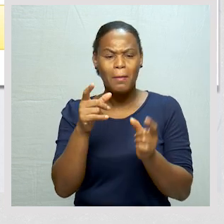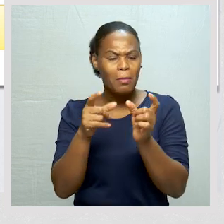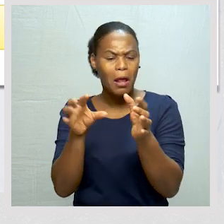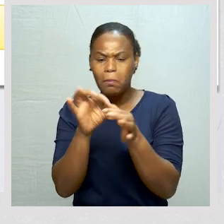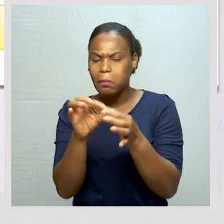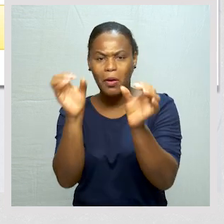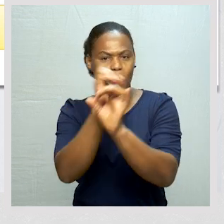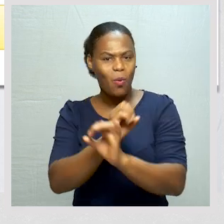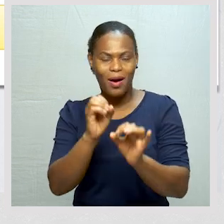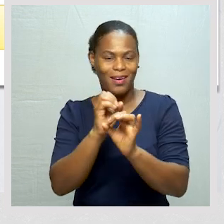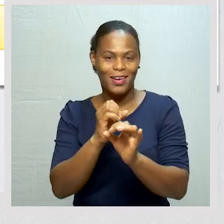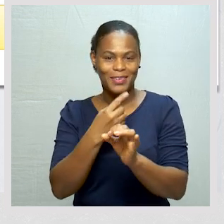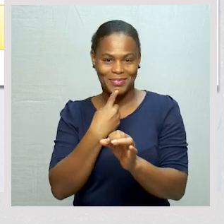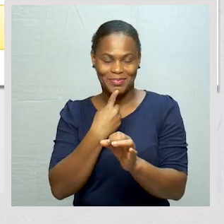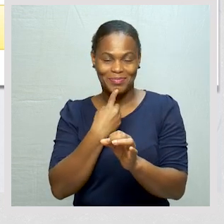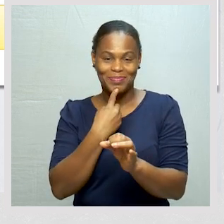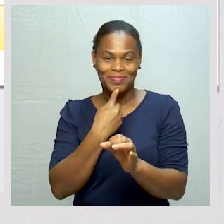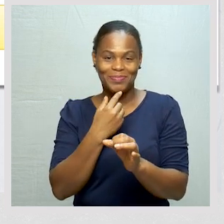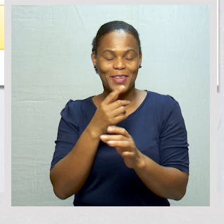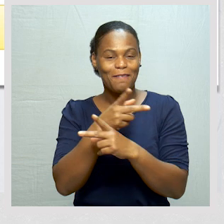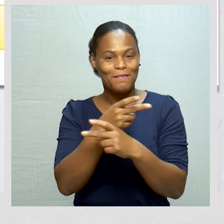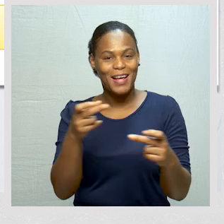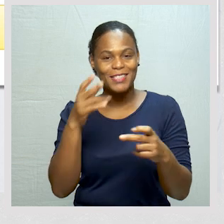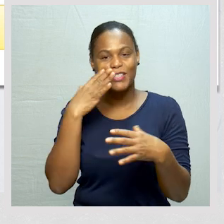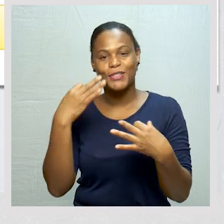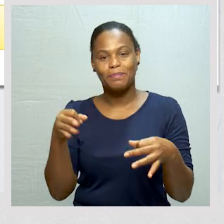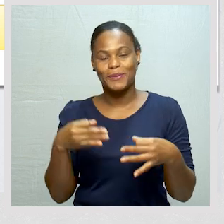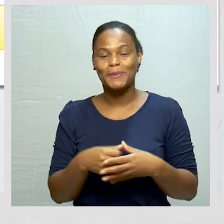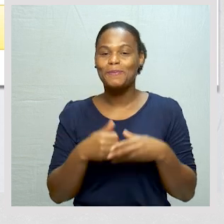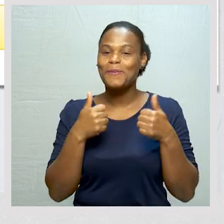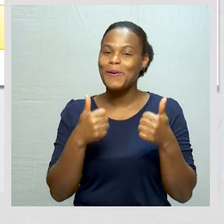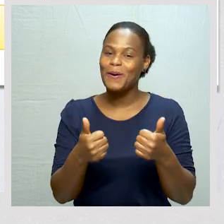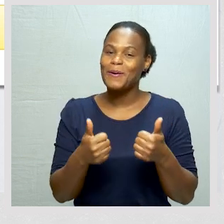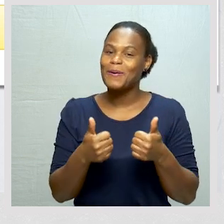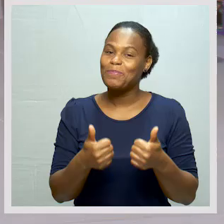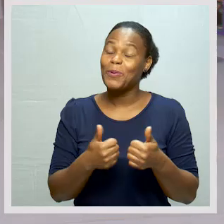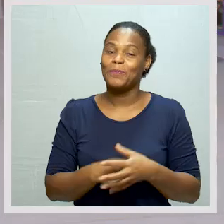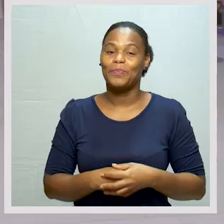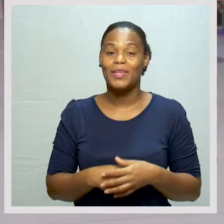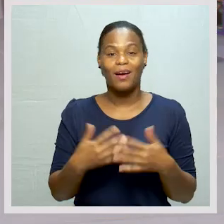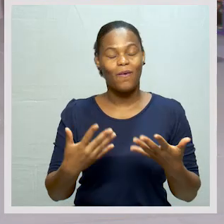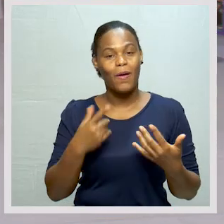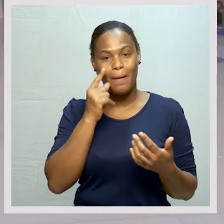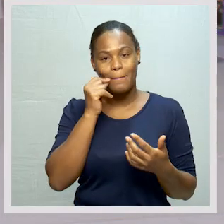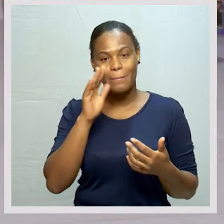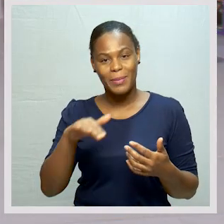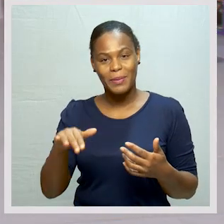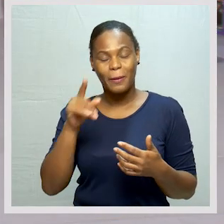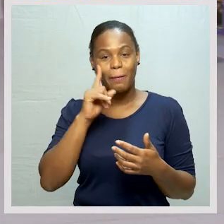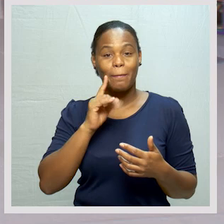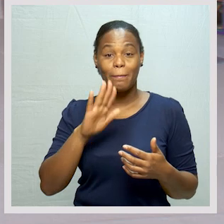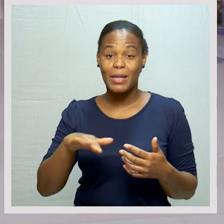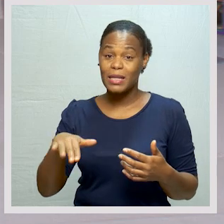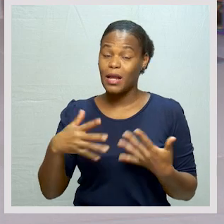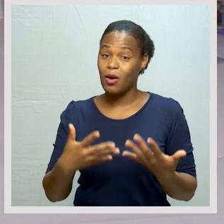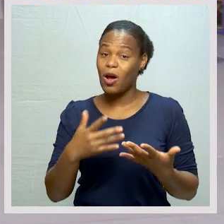tem conectores. É uma frase simples. Muito bem. Bem, meninos e meninas,